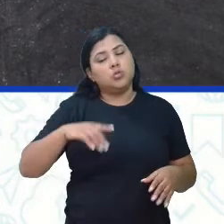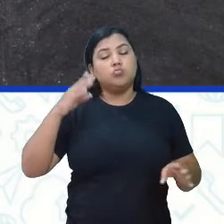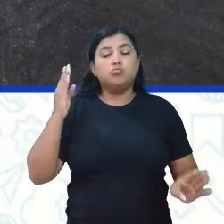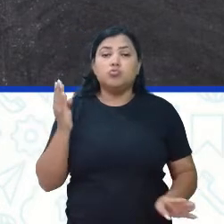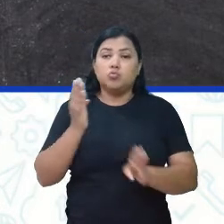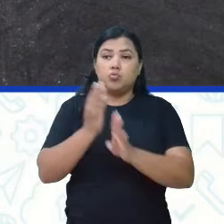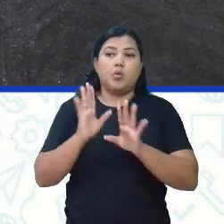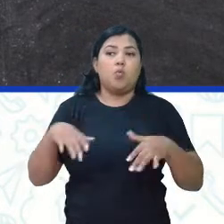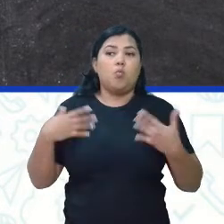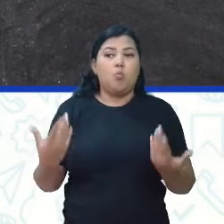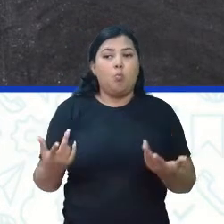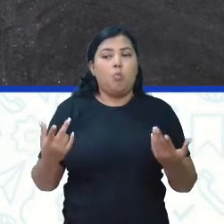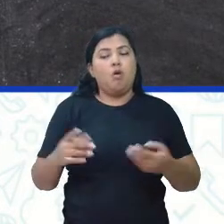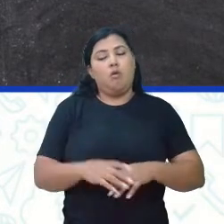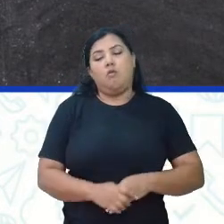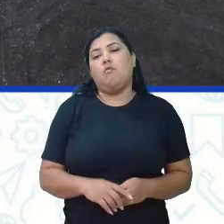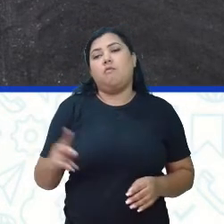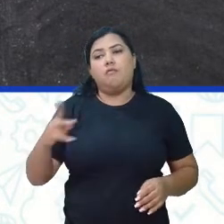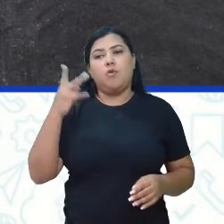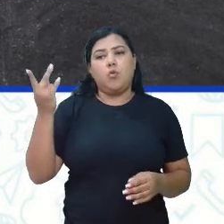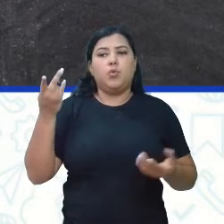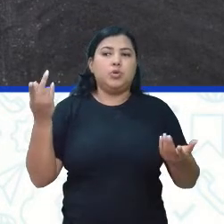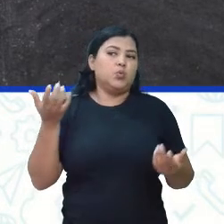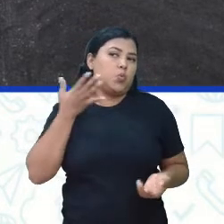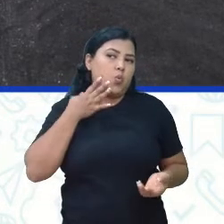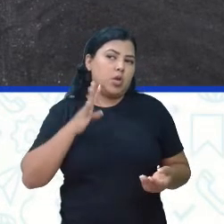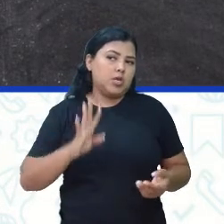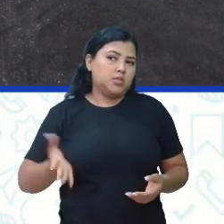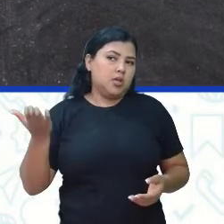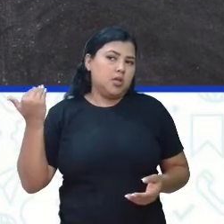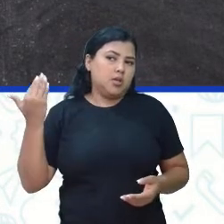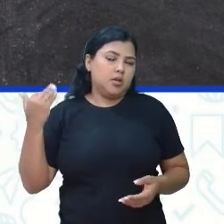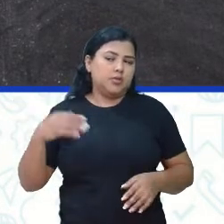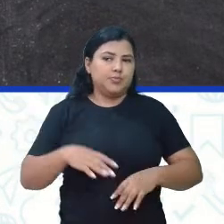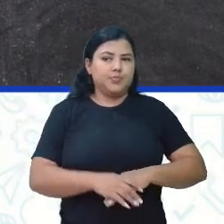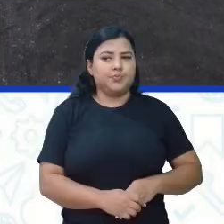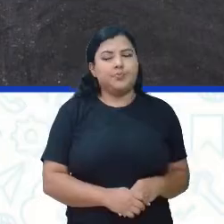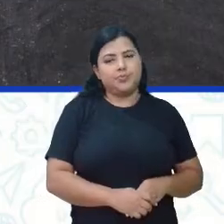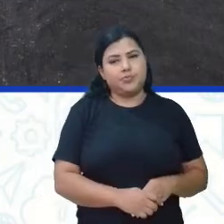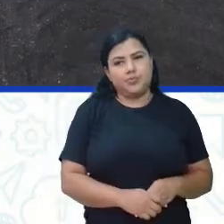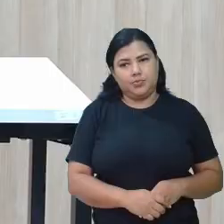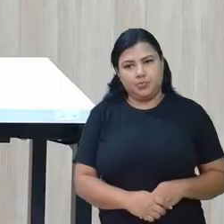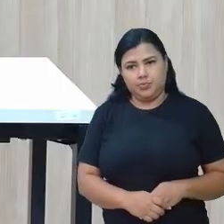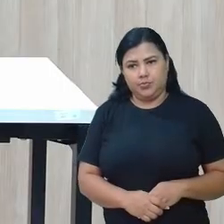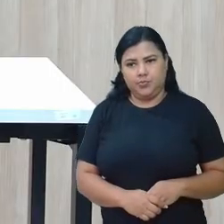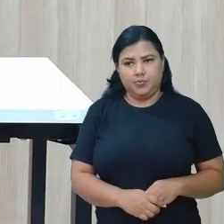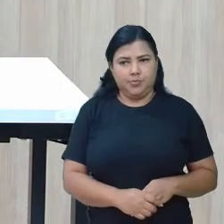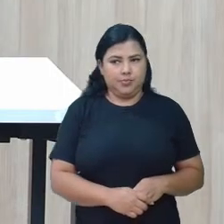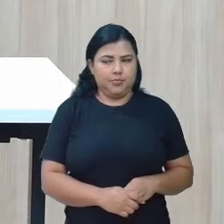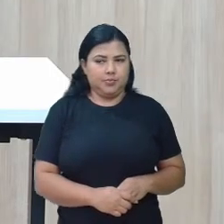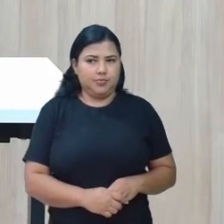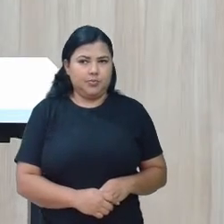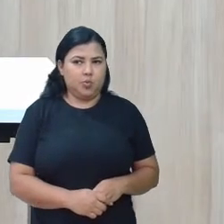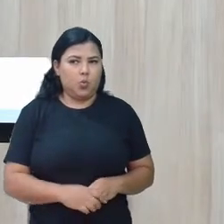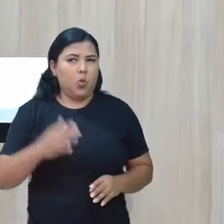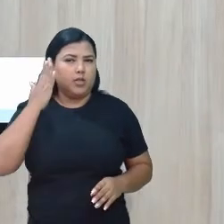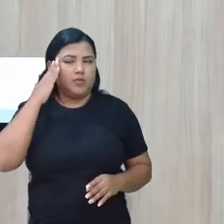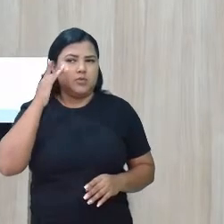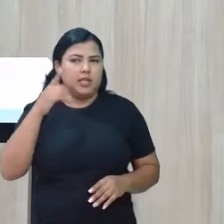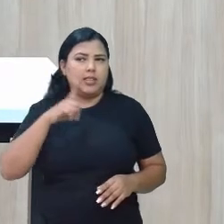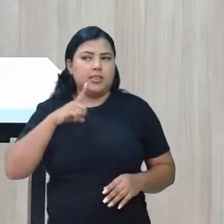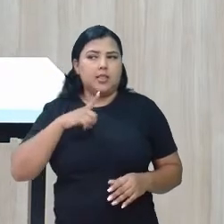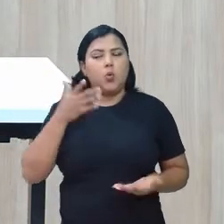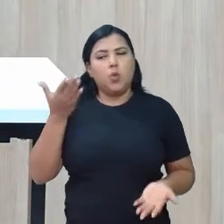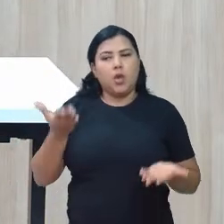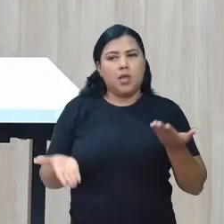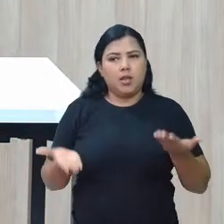descobrir o valor desconhecido, no caso, fazendo a associação com a ideia de você ter o equilíbrio, tá